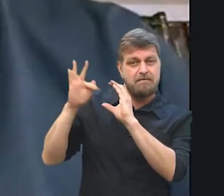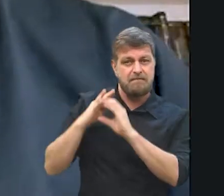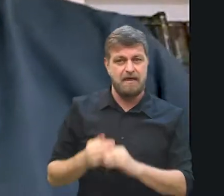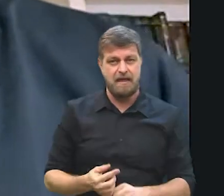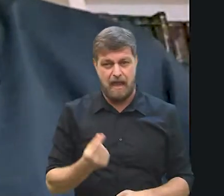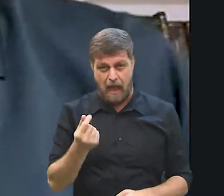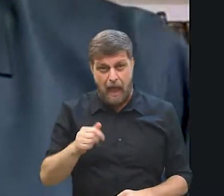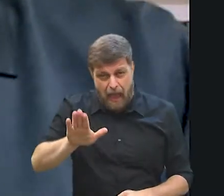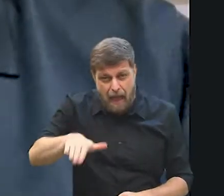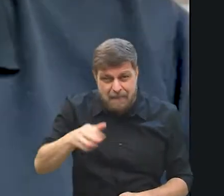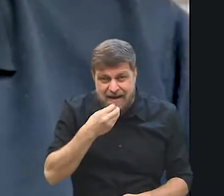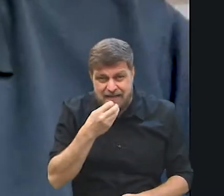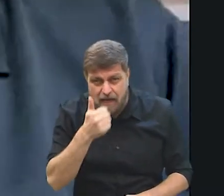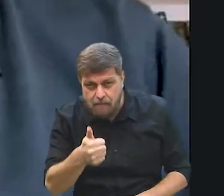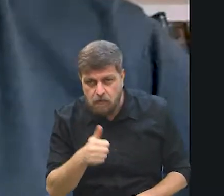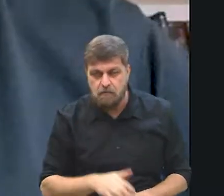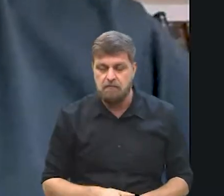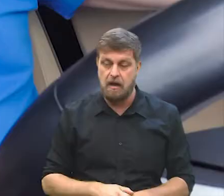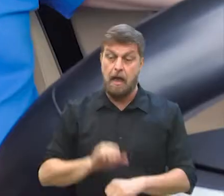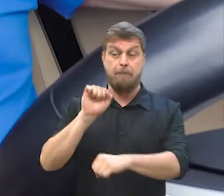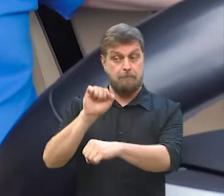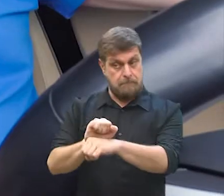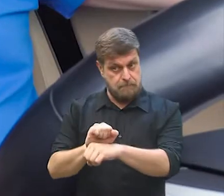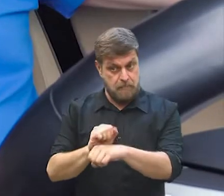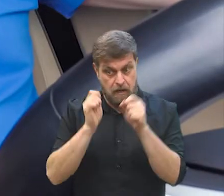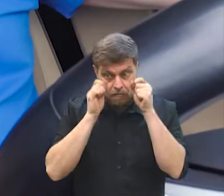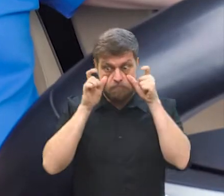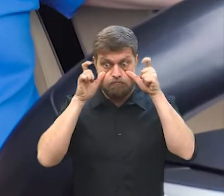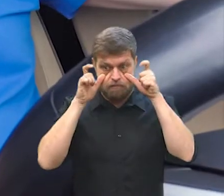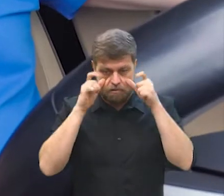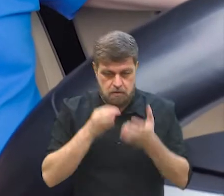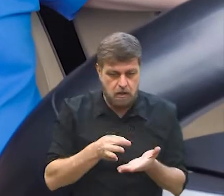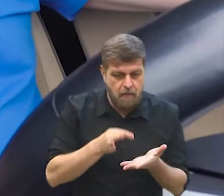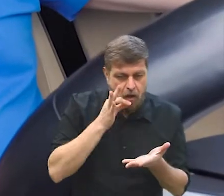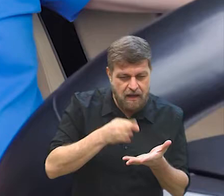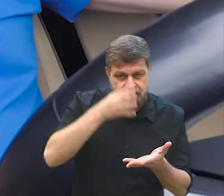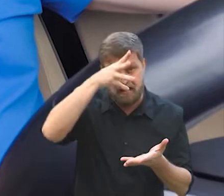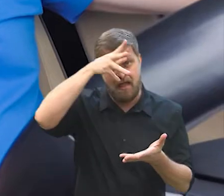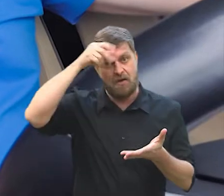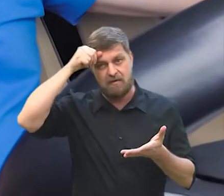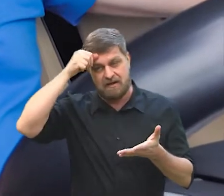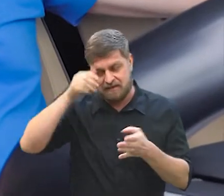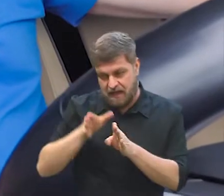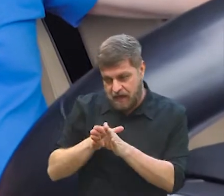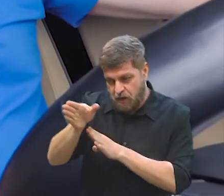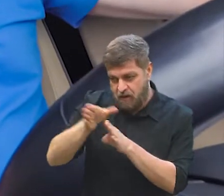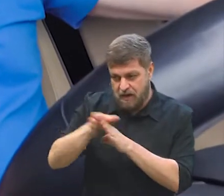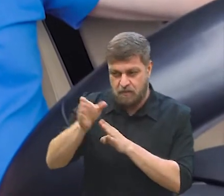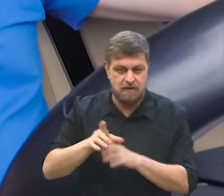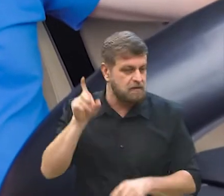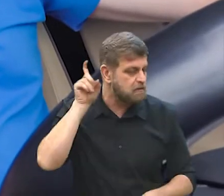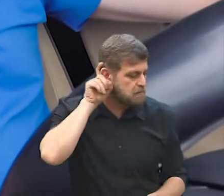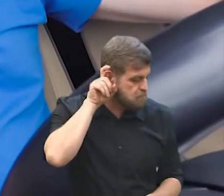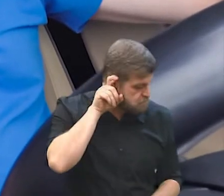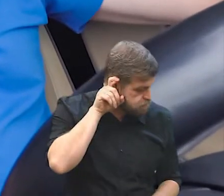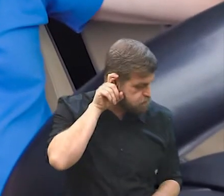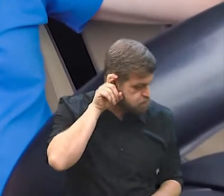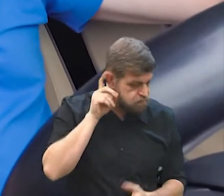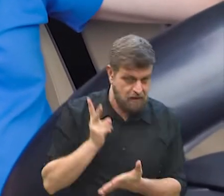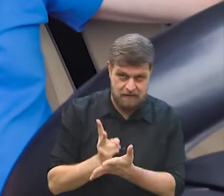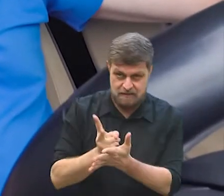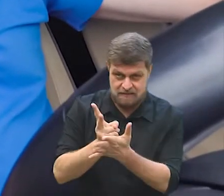bom. Aí você para tomar um café, tomar um refrigerante. Eu sempre recomendo usar isso no pavilhão